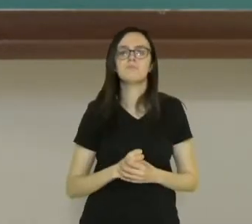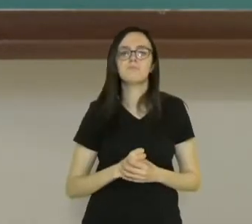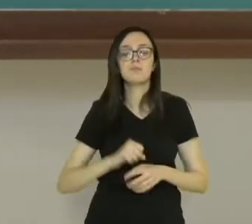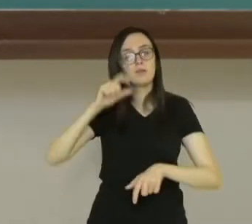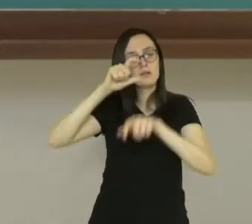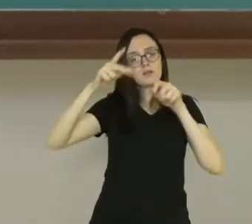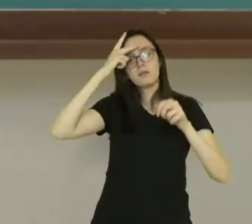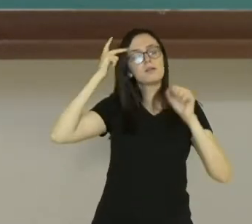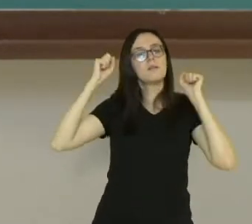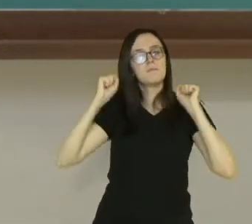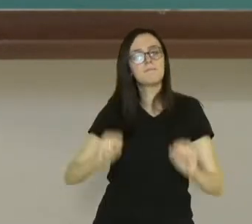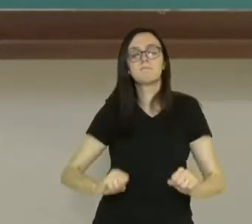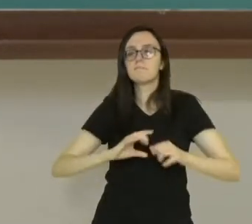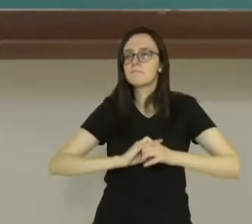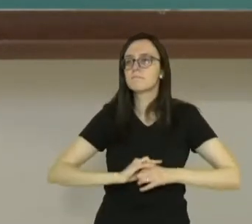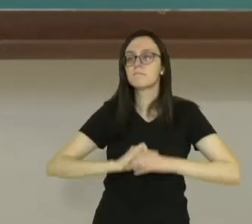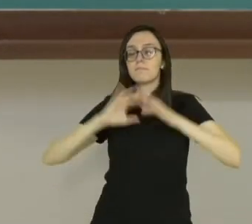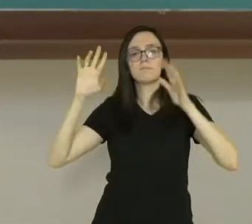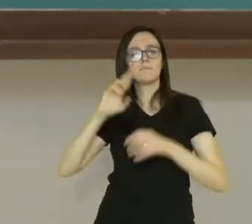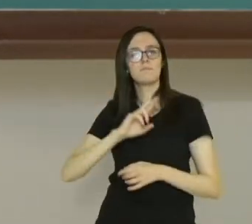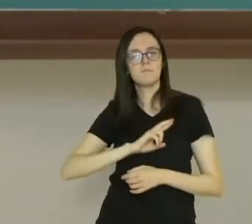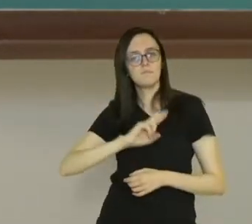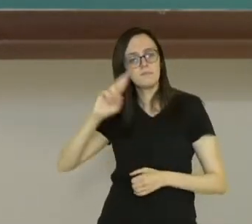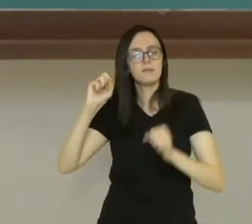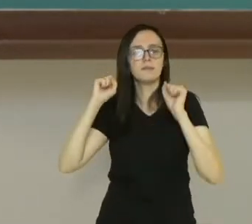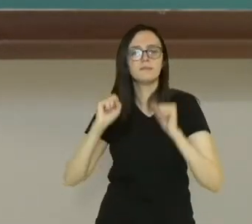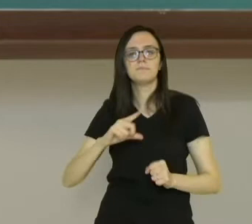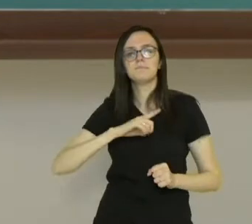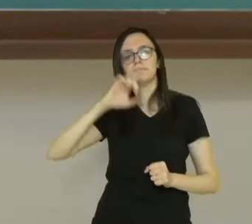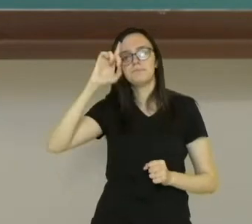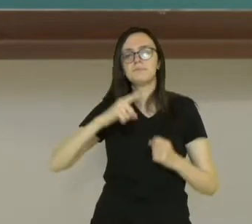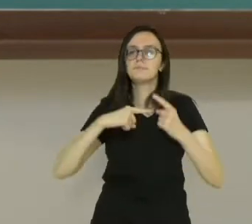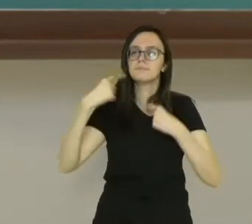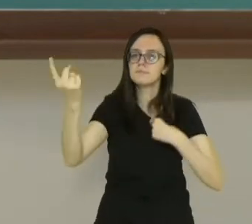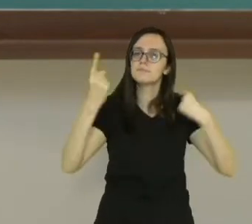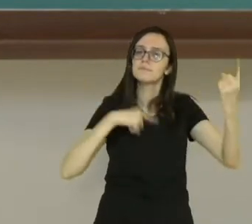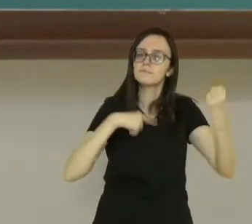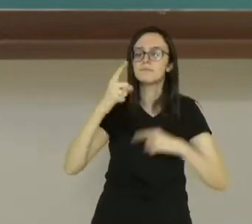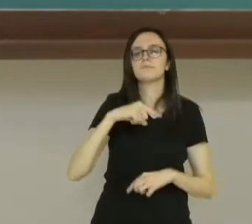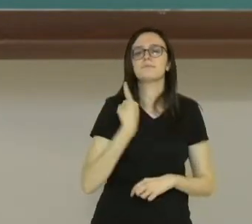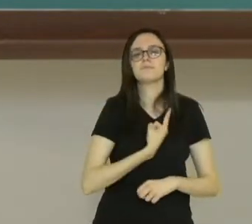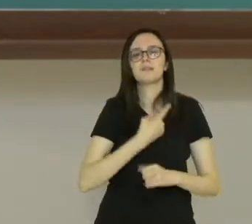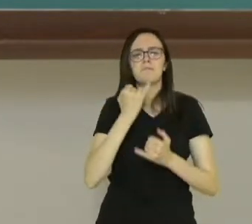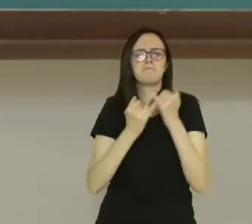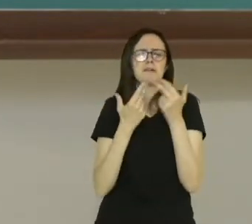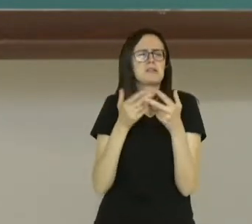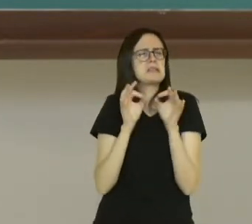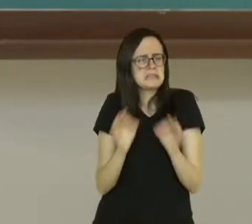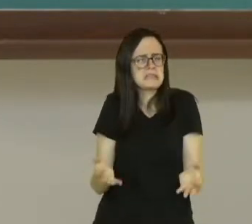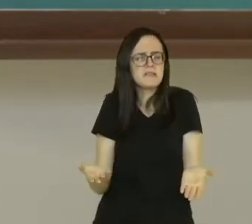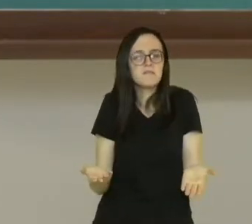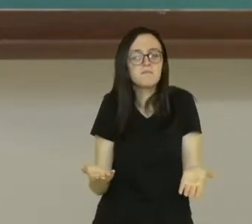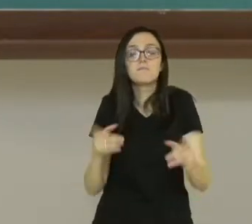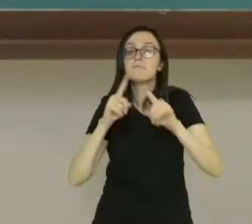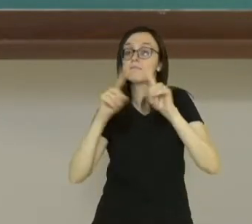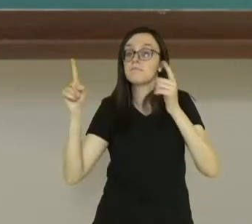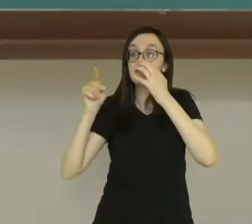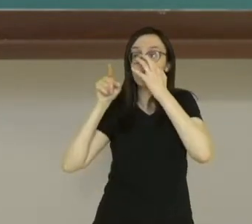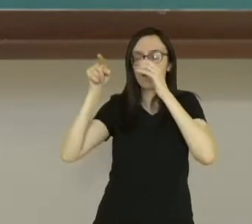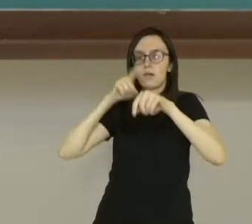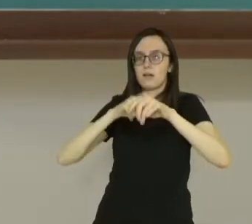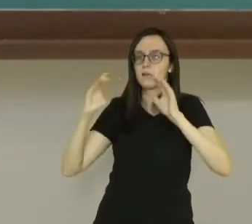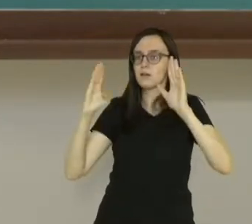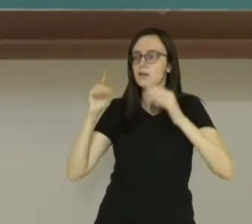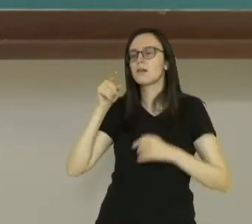pessoas podem ter liberdade religiosa, o direito de ir e vir. Para a gente parece uma coisa tão simples, mas naquele